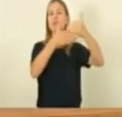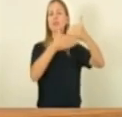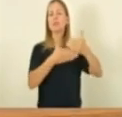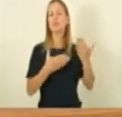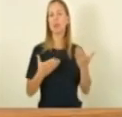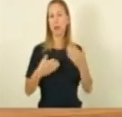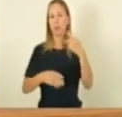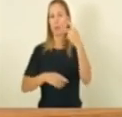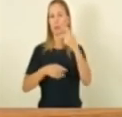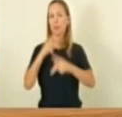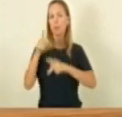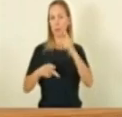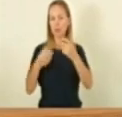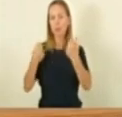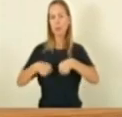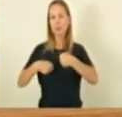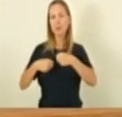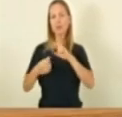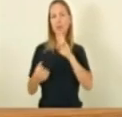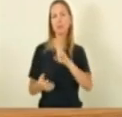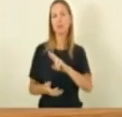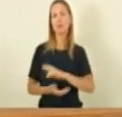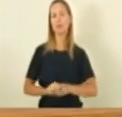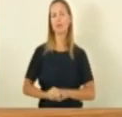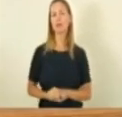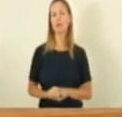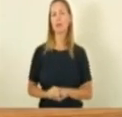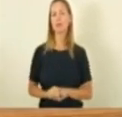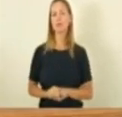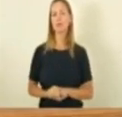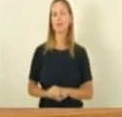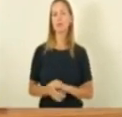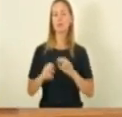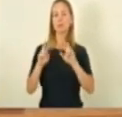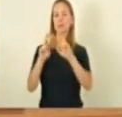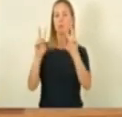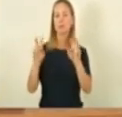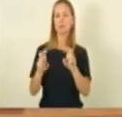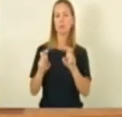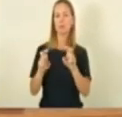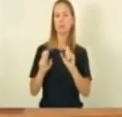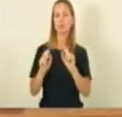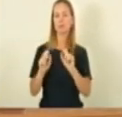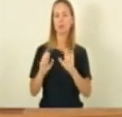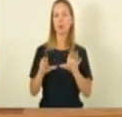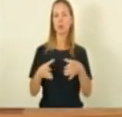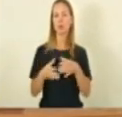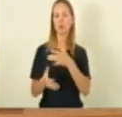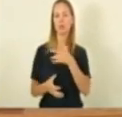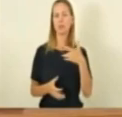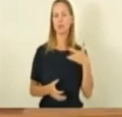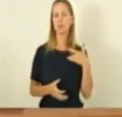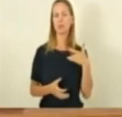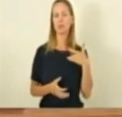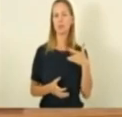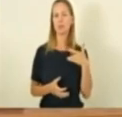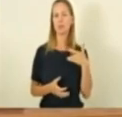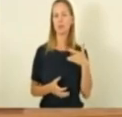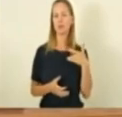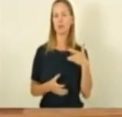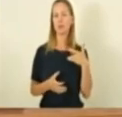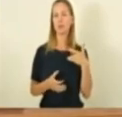uma resposta disso. Com relação à Comissão de Saúde, que não pôde reunir hoje,